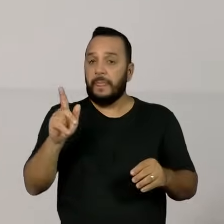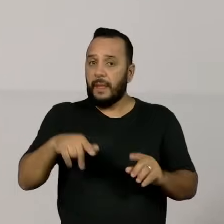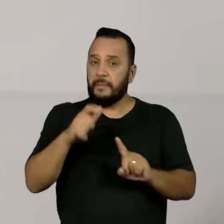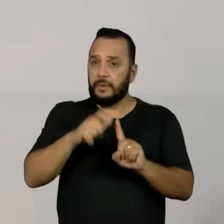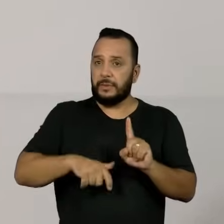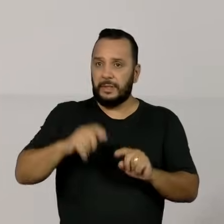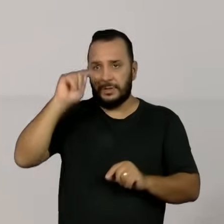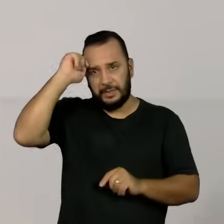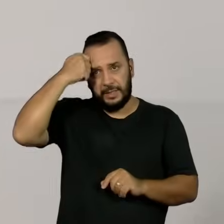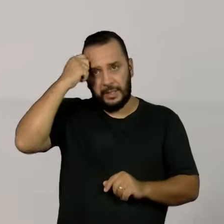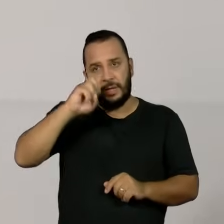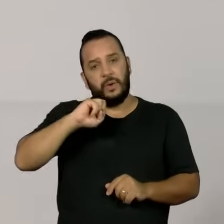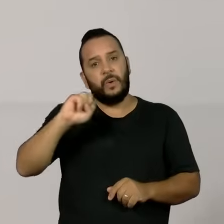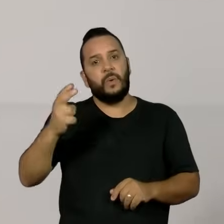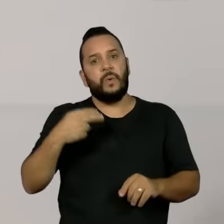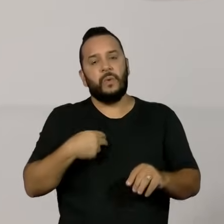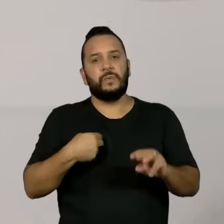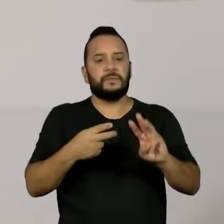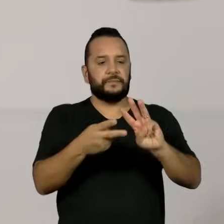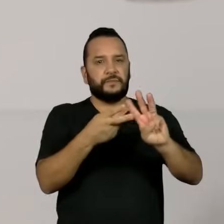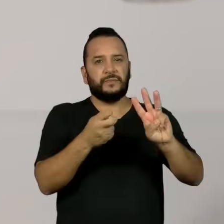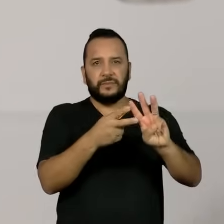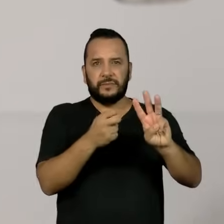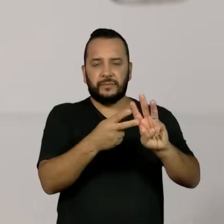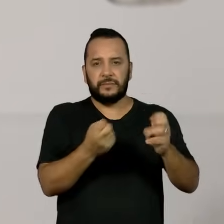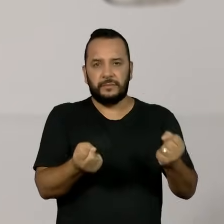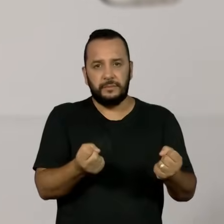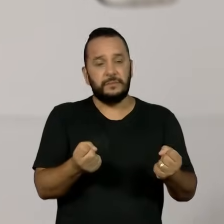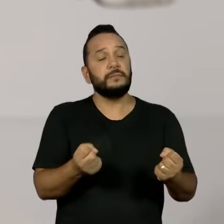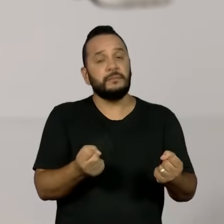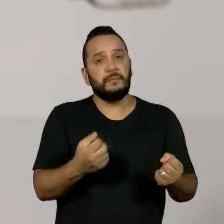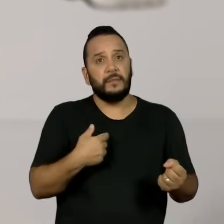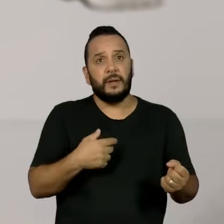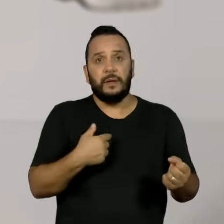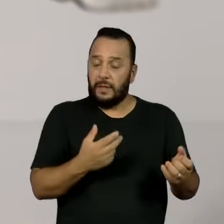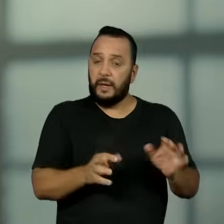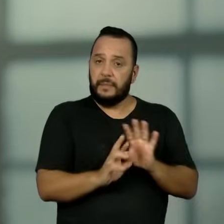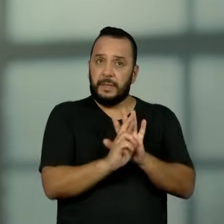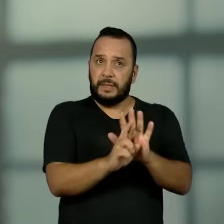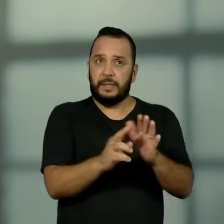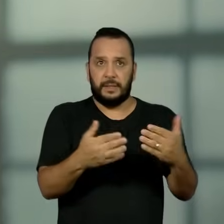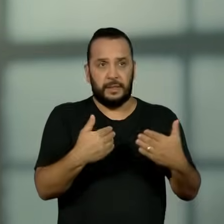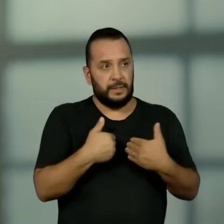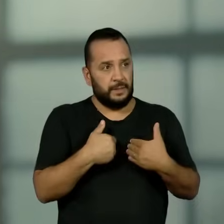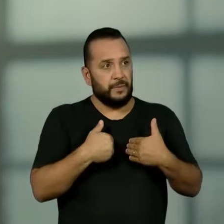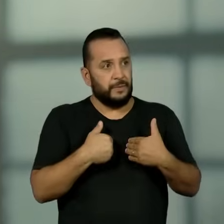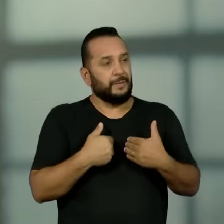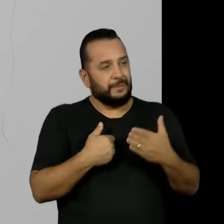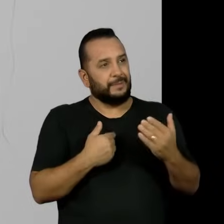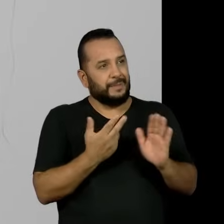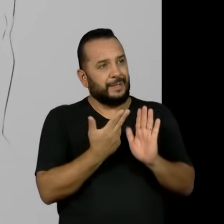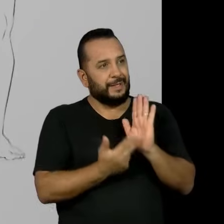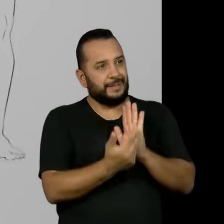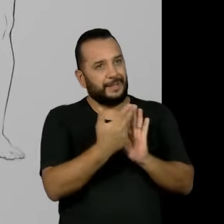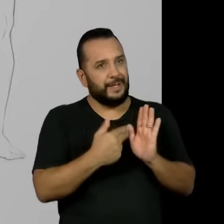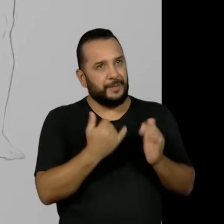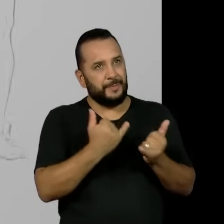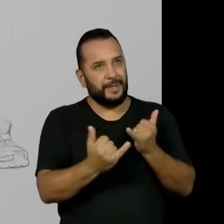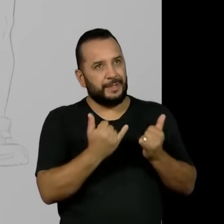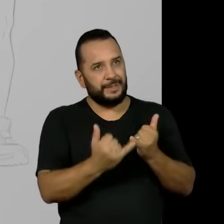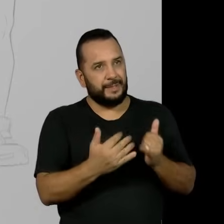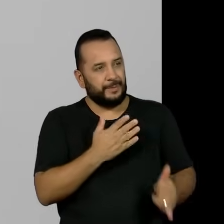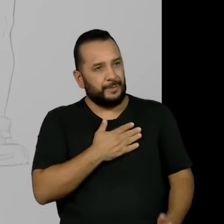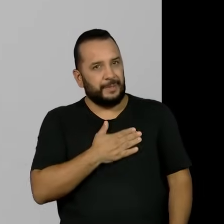ou indígena, com anatomias mais reais. Me representa muito. Inclusive o desenho tá parecido comigo.